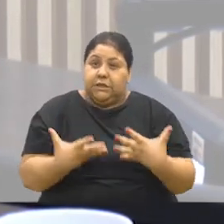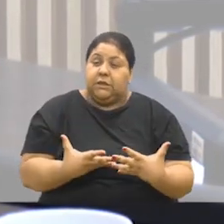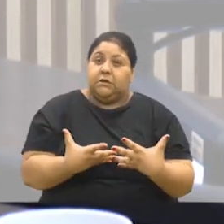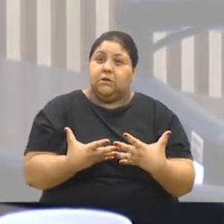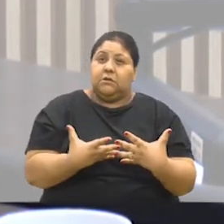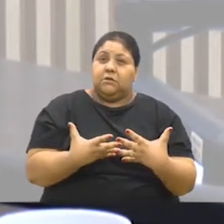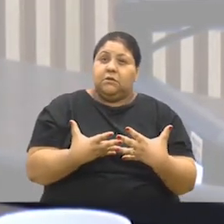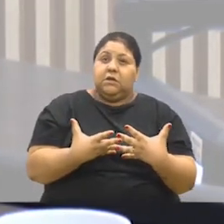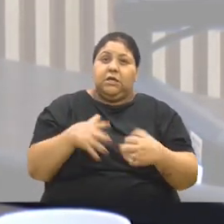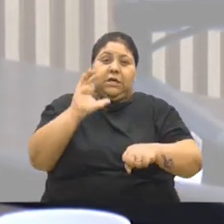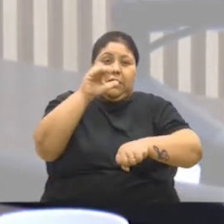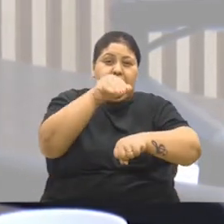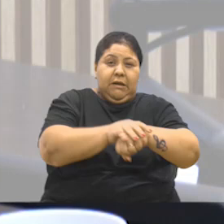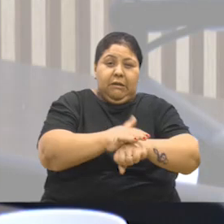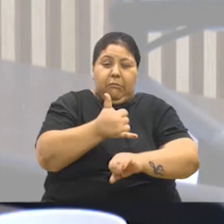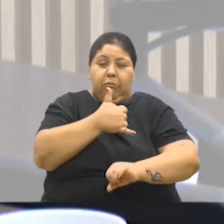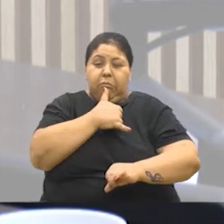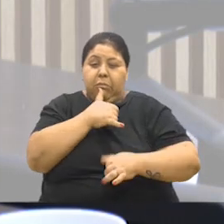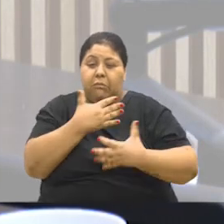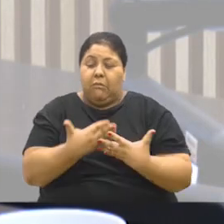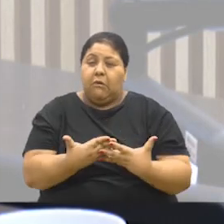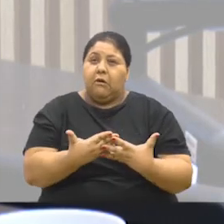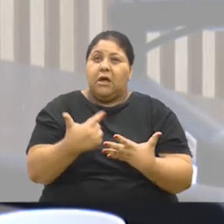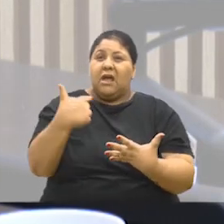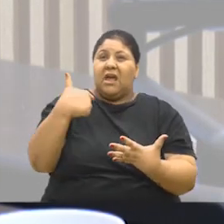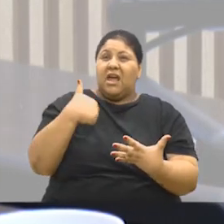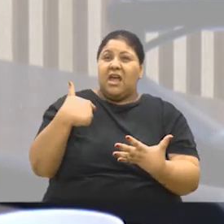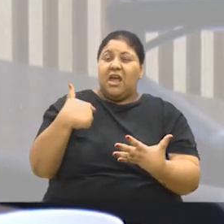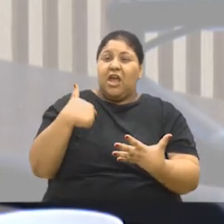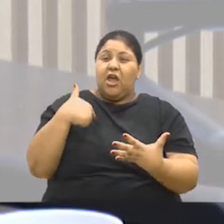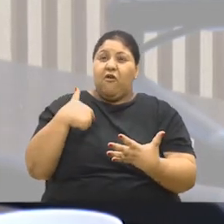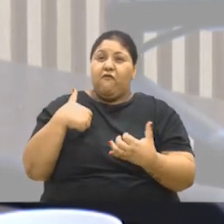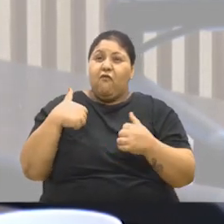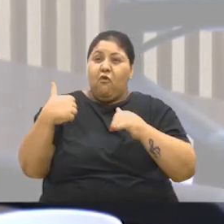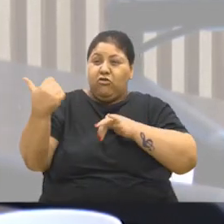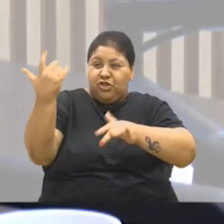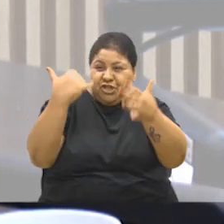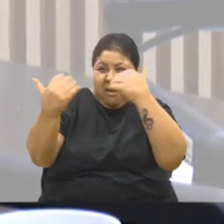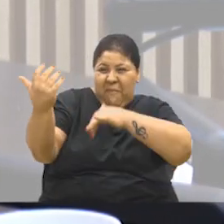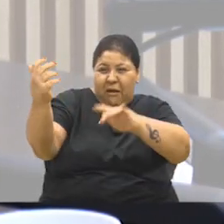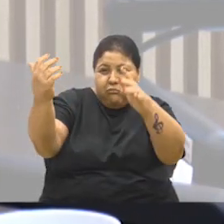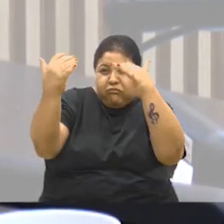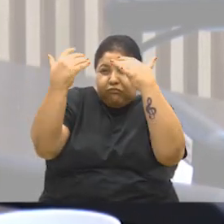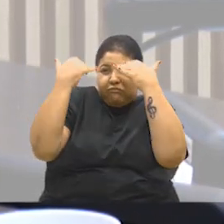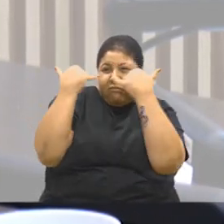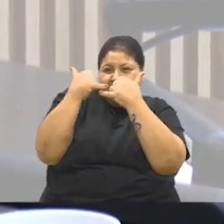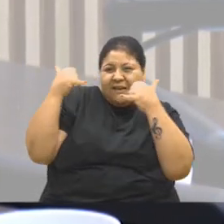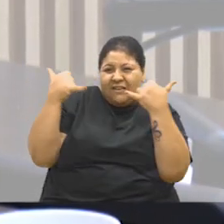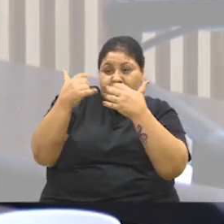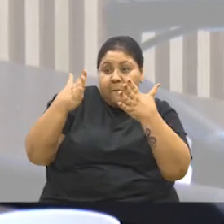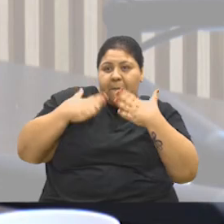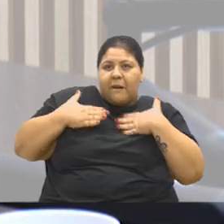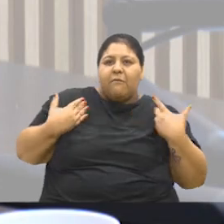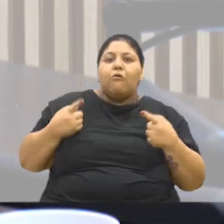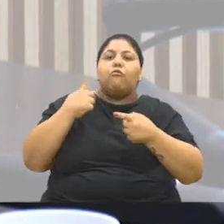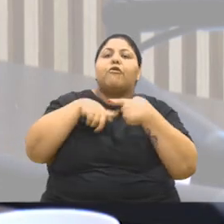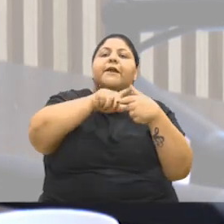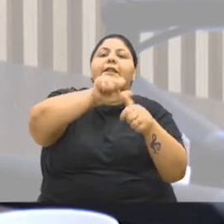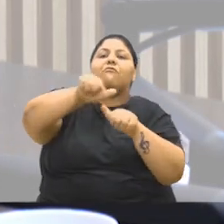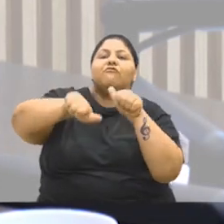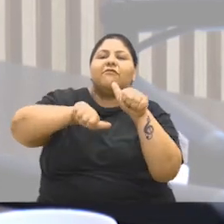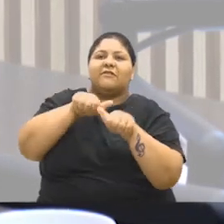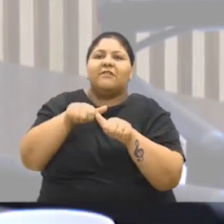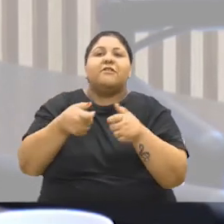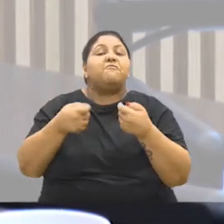da culpa, da mágoa, eu vou atrair para minha vida exatamente as mesmas coisas. Entende por que da mudança? Porque a gente